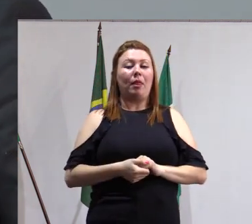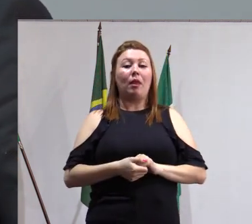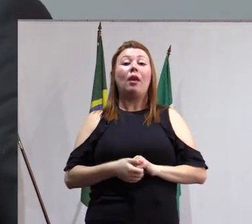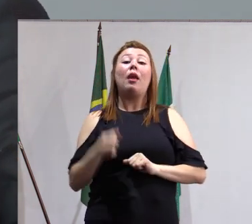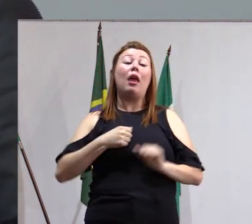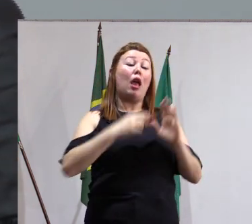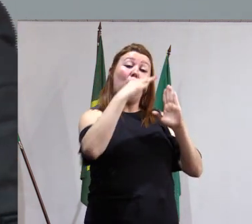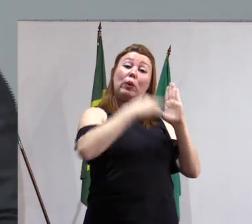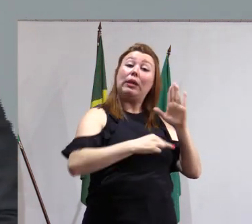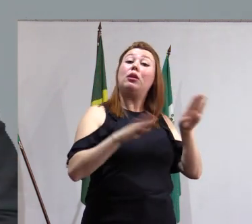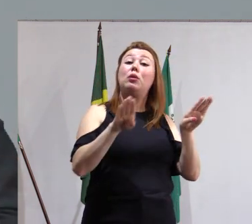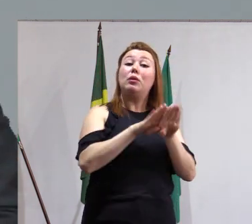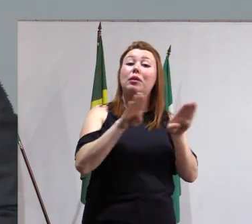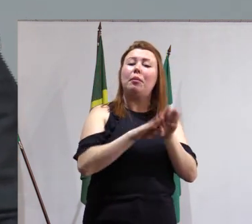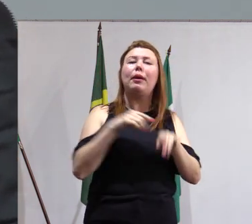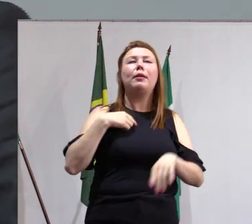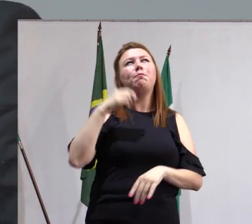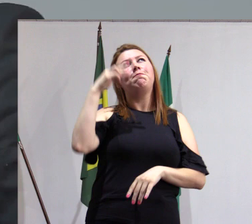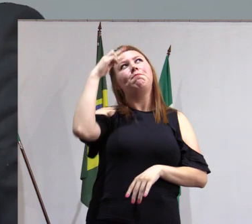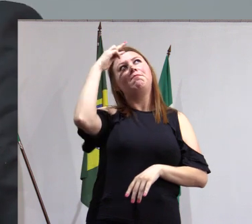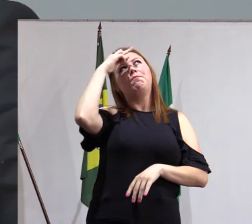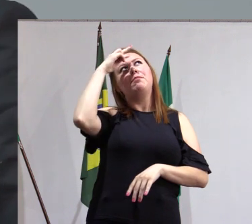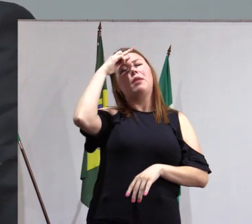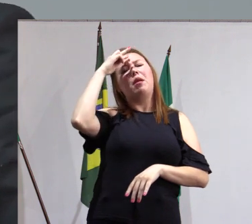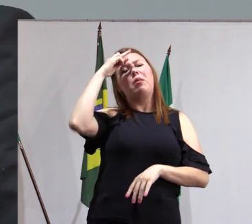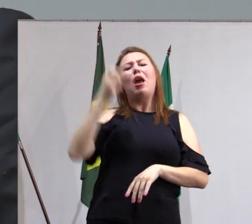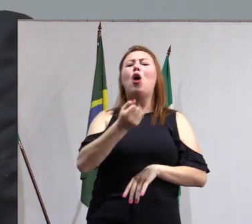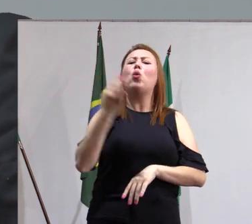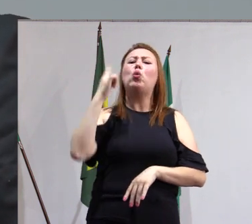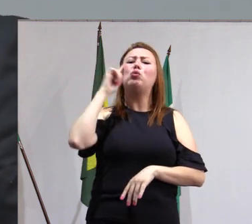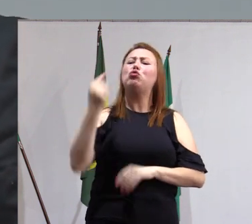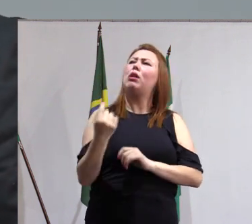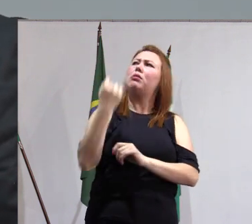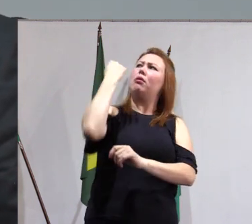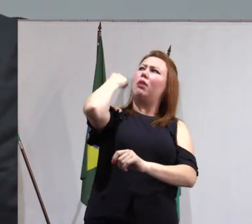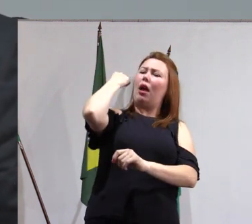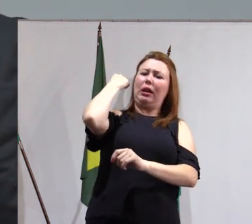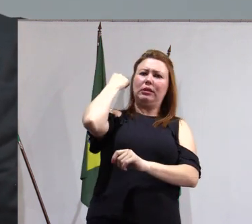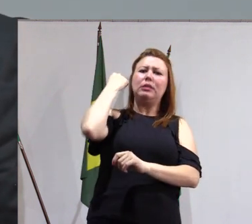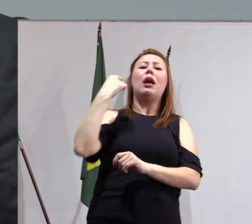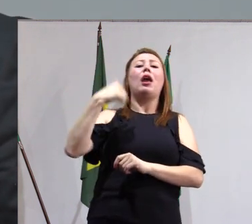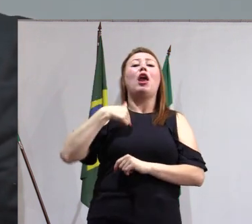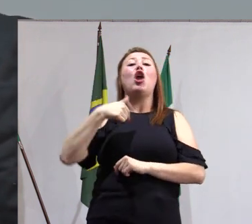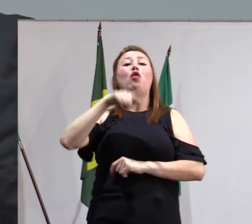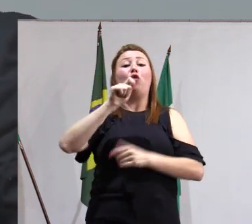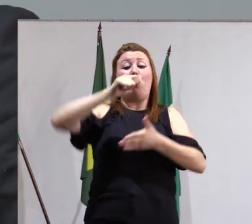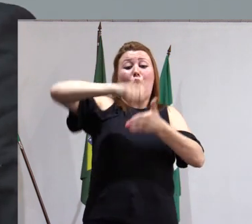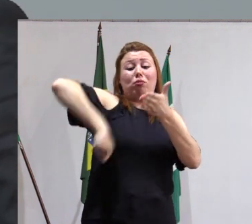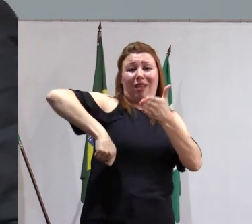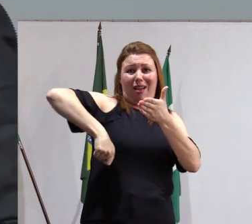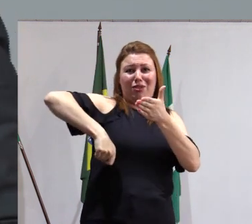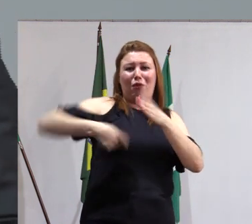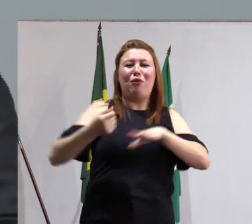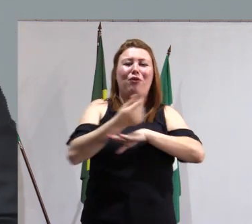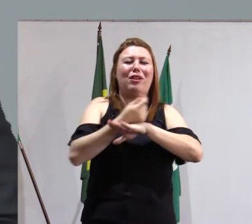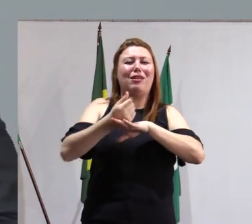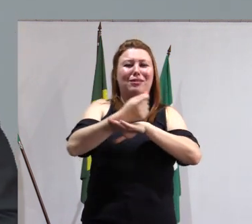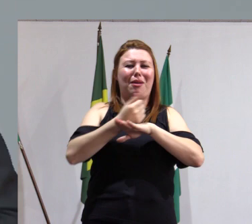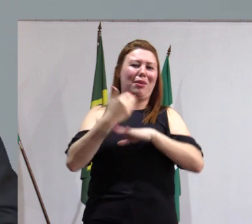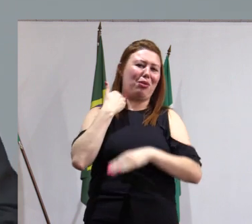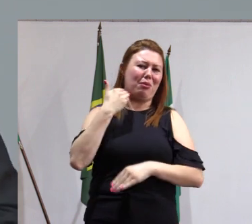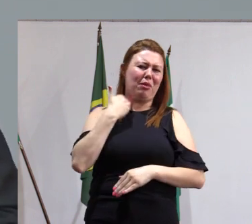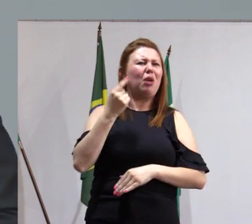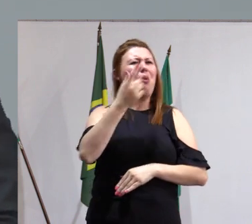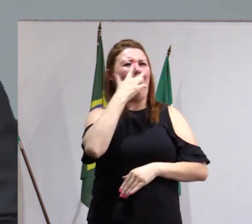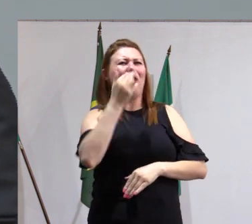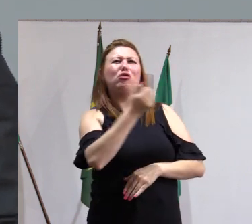leitura também, me veio à mente, uns dias atrás, eu fui celebrar um contrato de financiamento bancário. Acho que muitos de vocês já